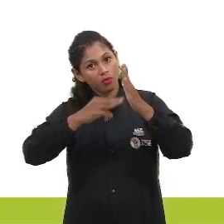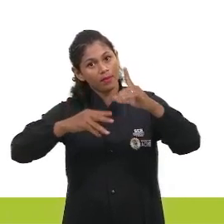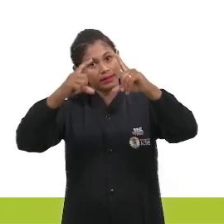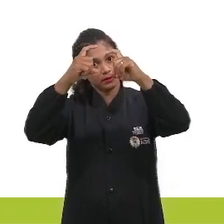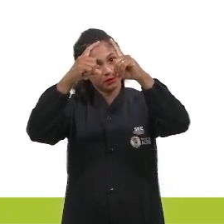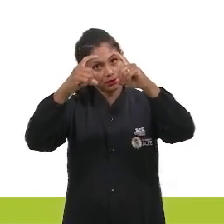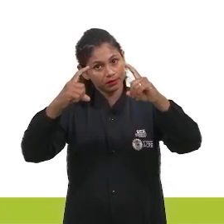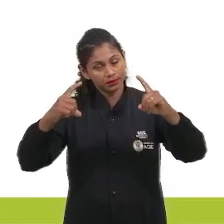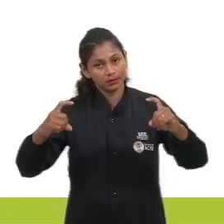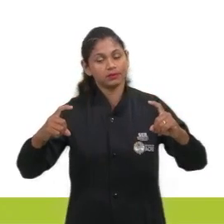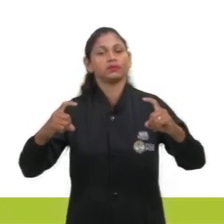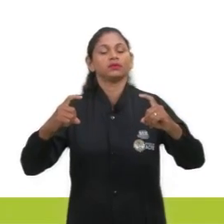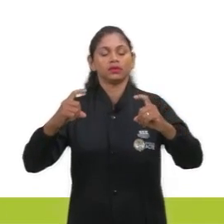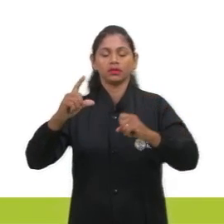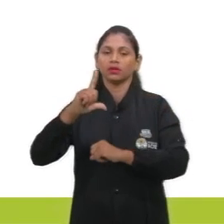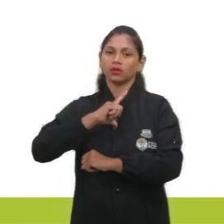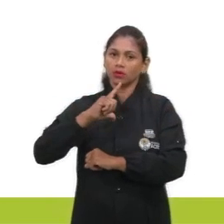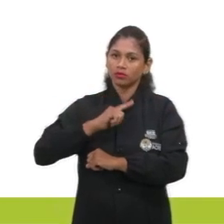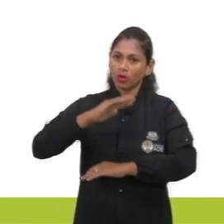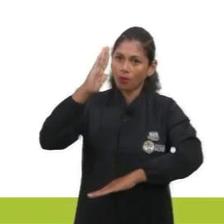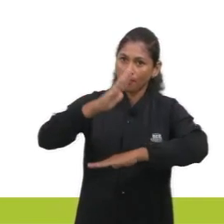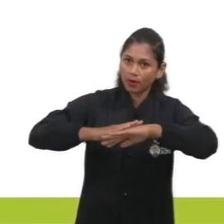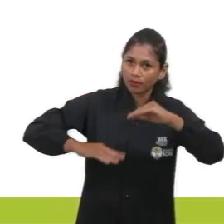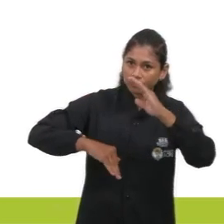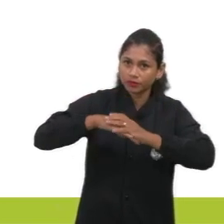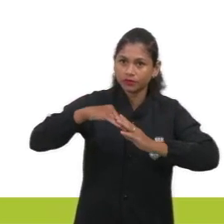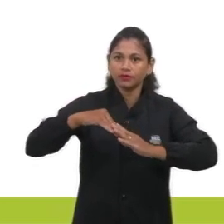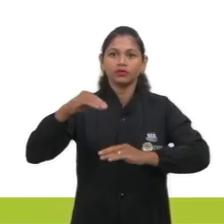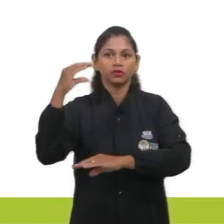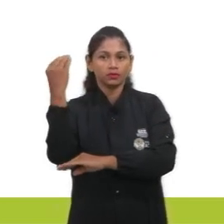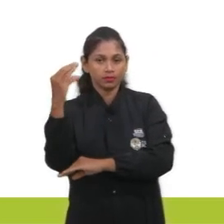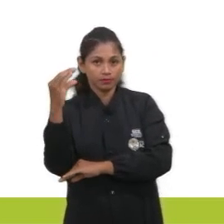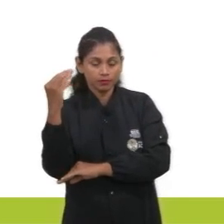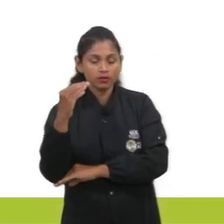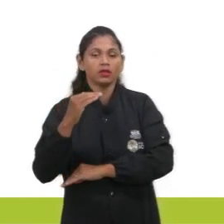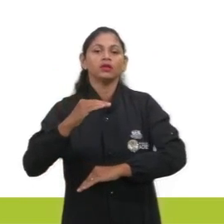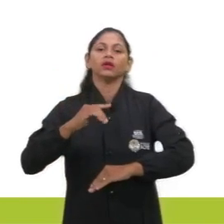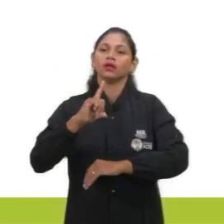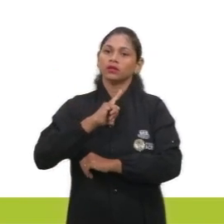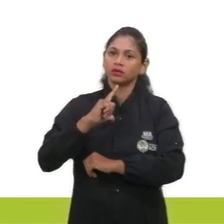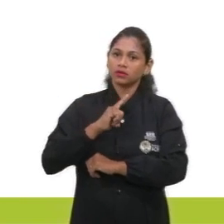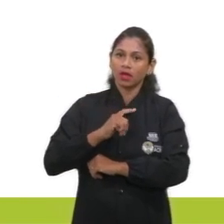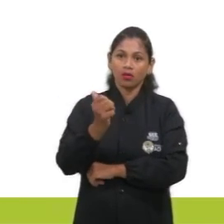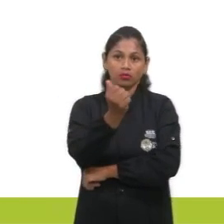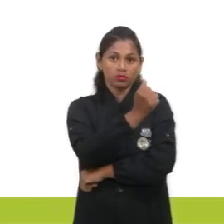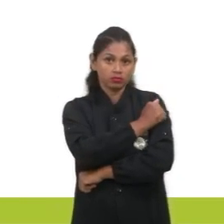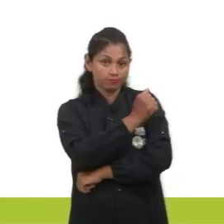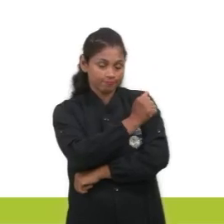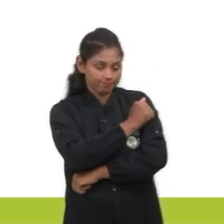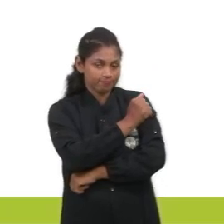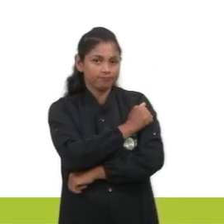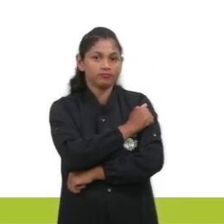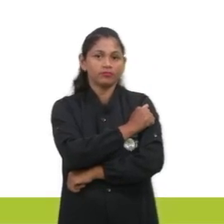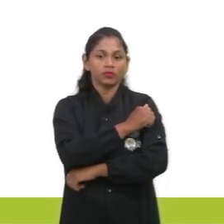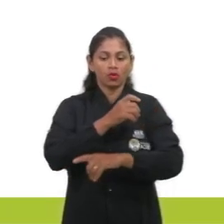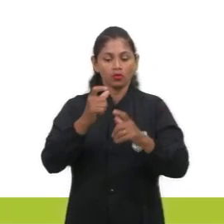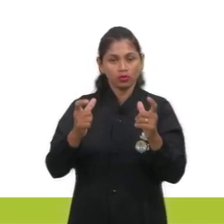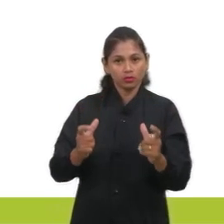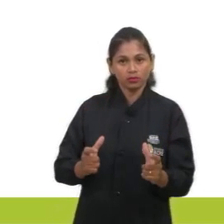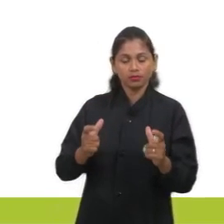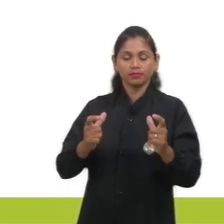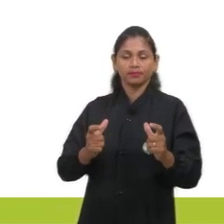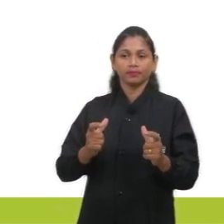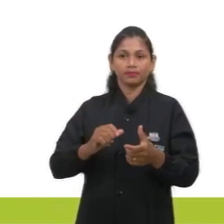temos aí um cientista, temos uma aluna, nós temos um ambiente de laboratório. E ele diz assim a